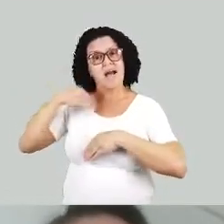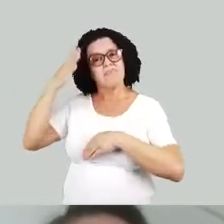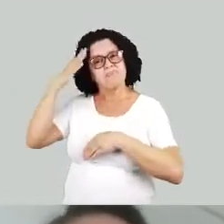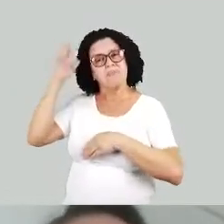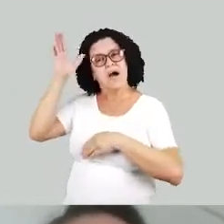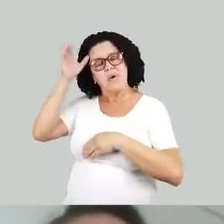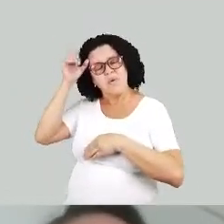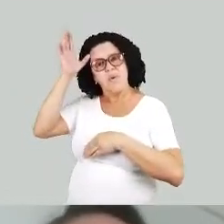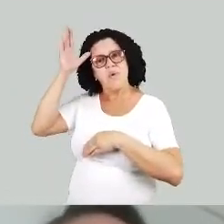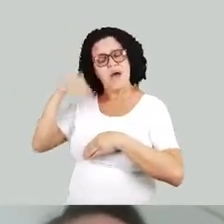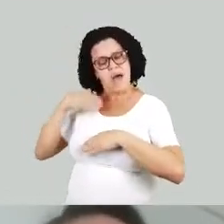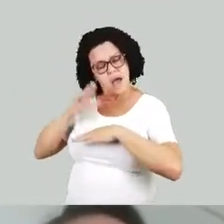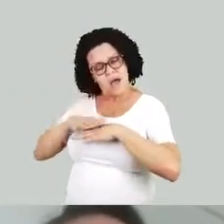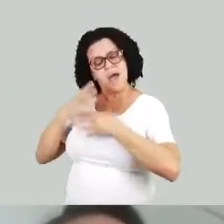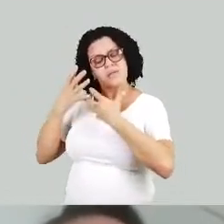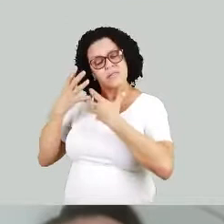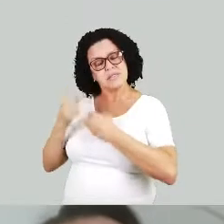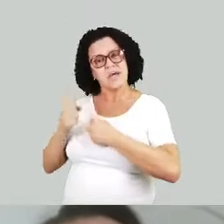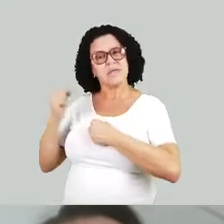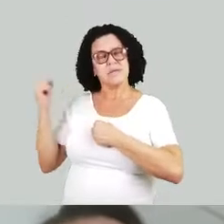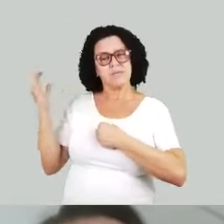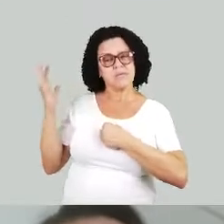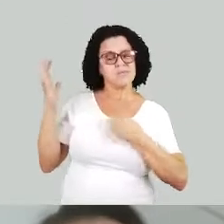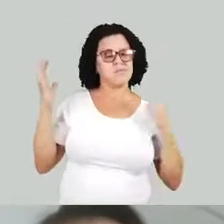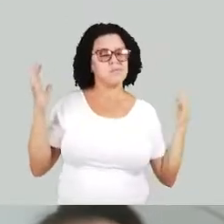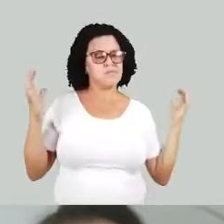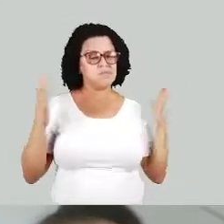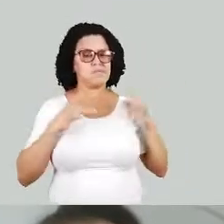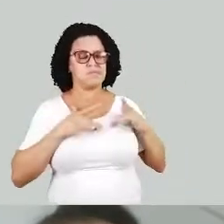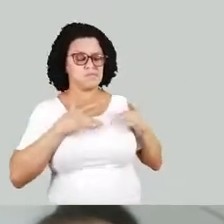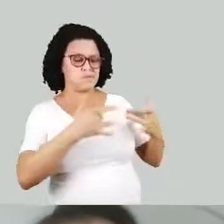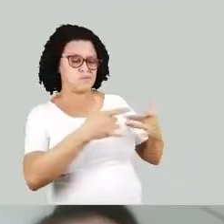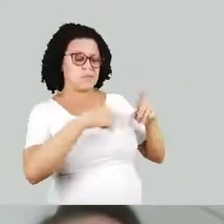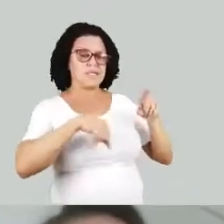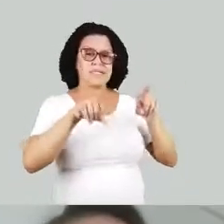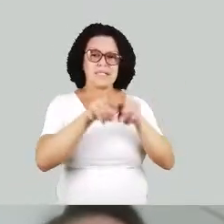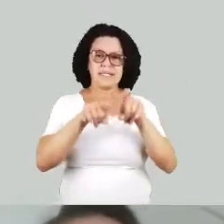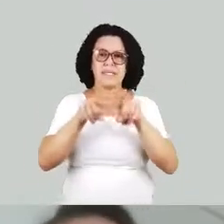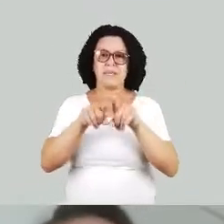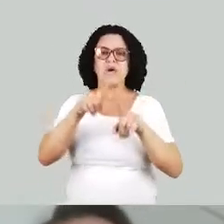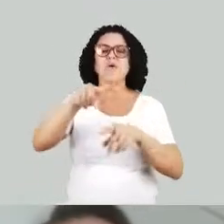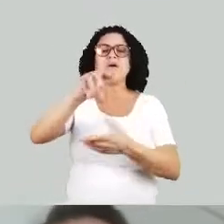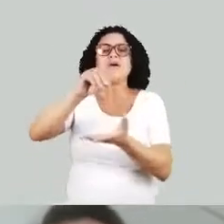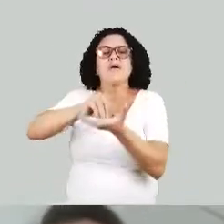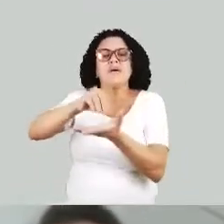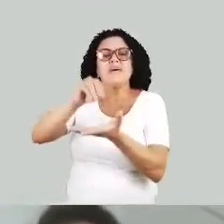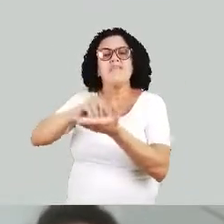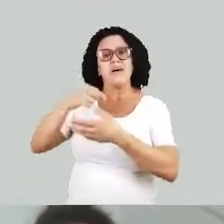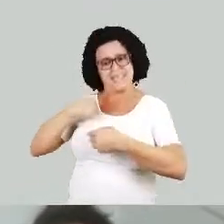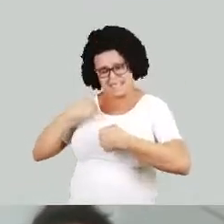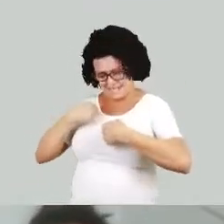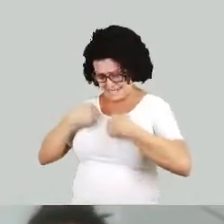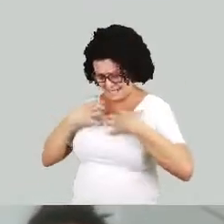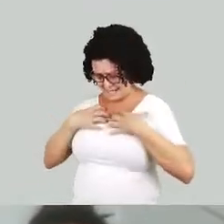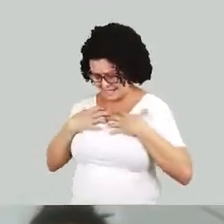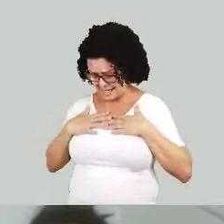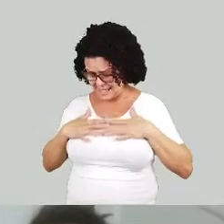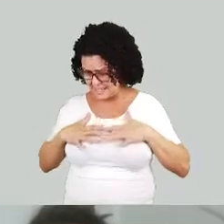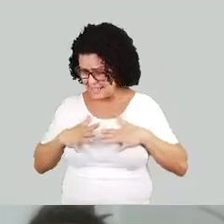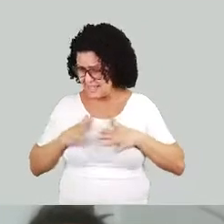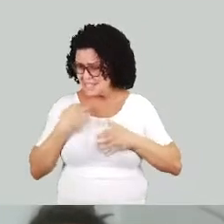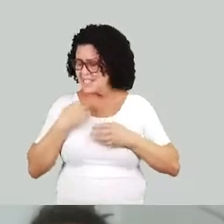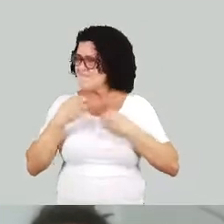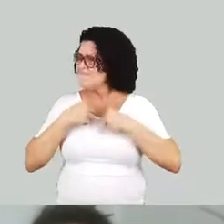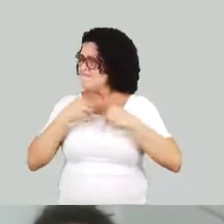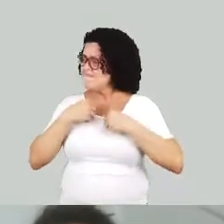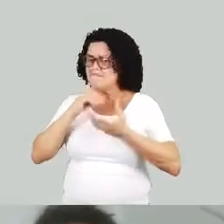é aceitar as nossas sombras com generosidade, né? O que falta em mim que não me